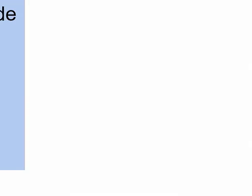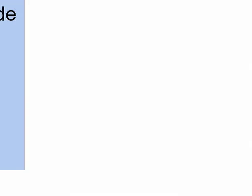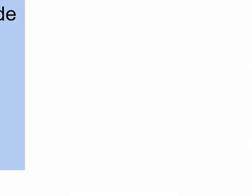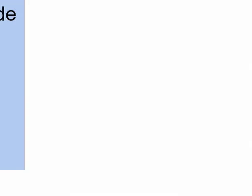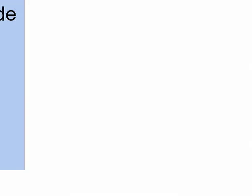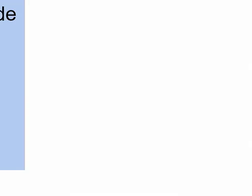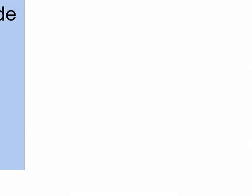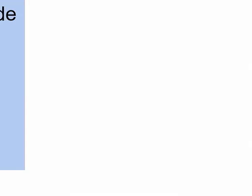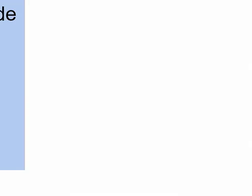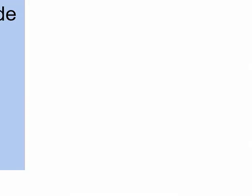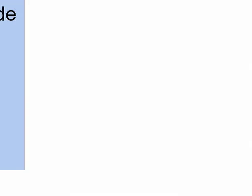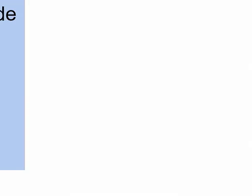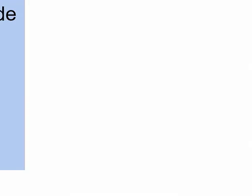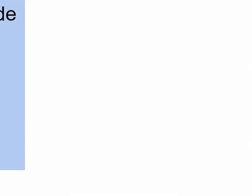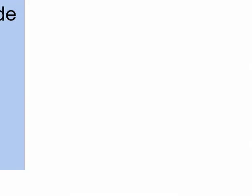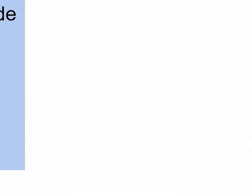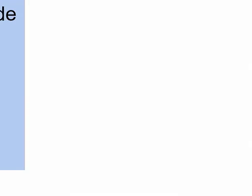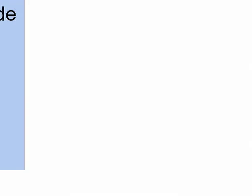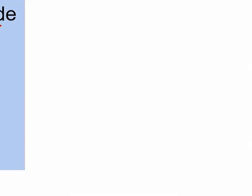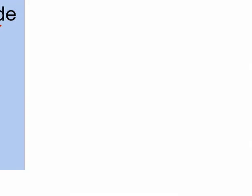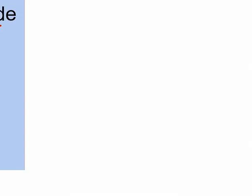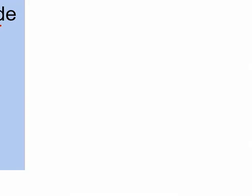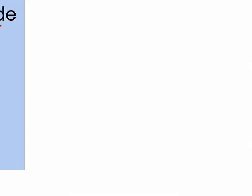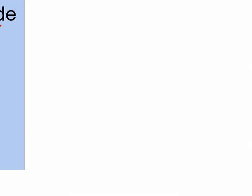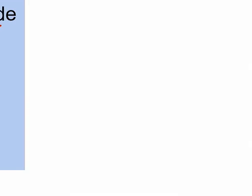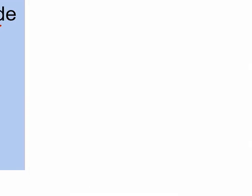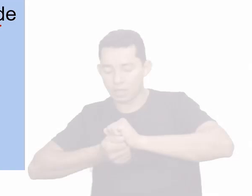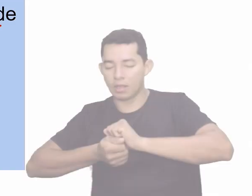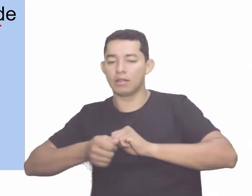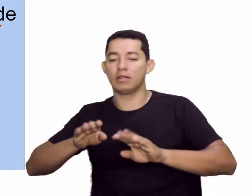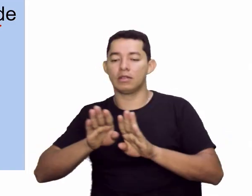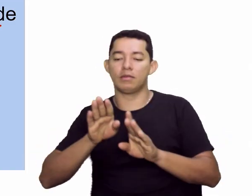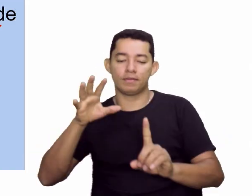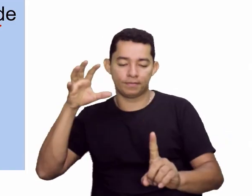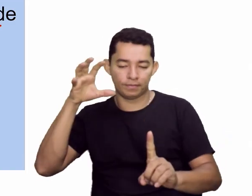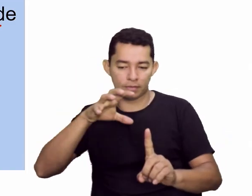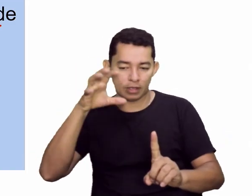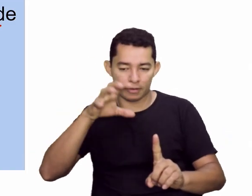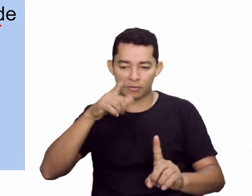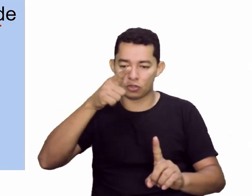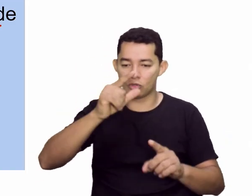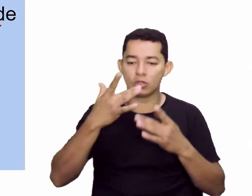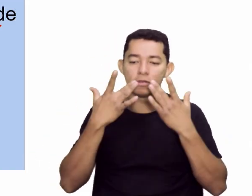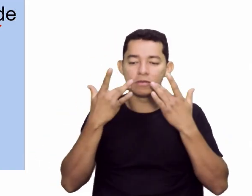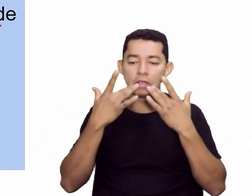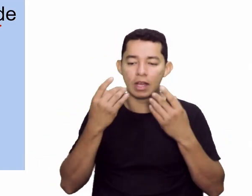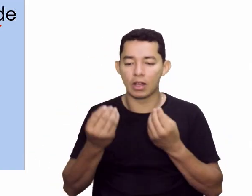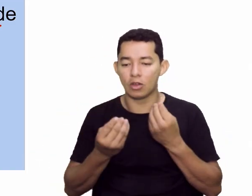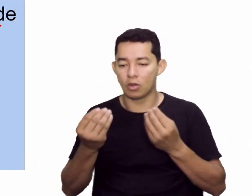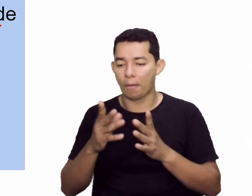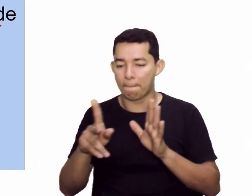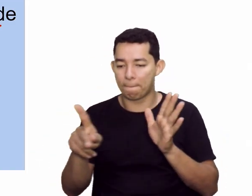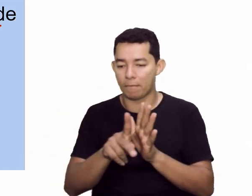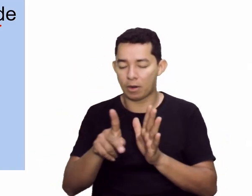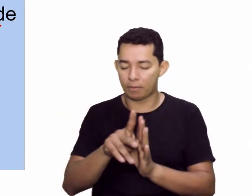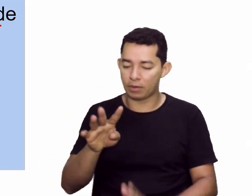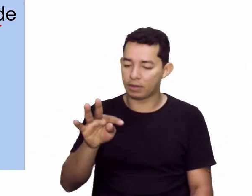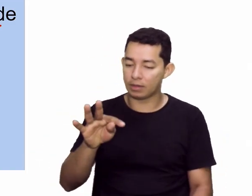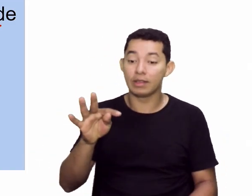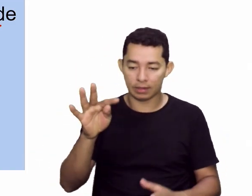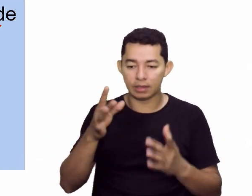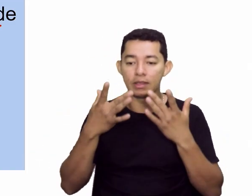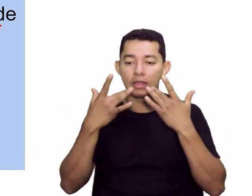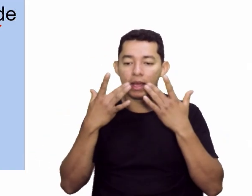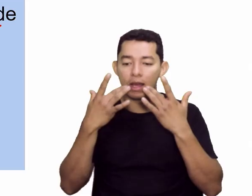circo foi se adaptando e recebendo a influência de outras artes, como o próprio teatro, a